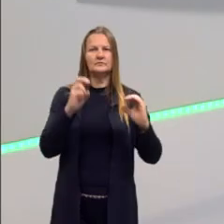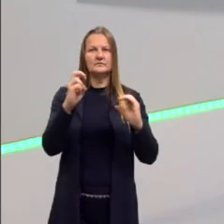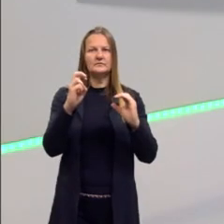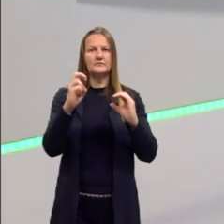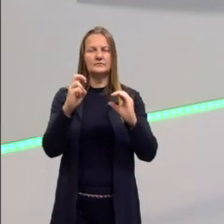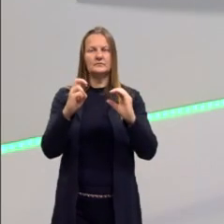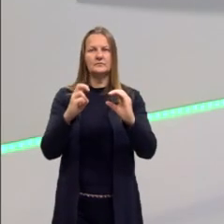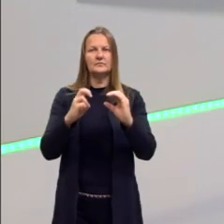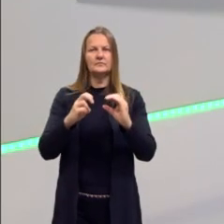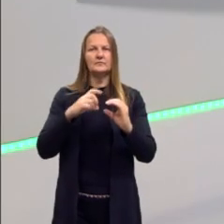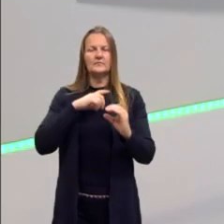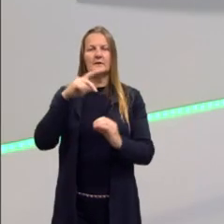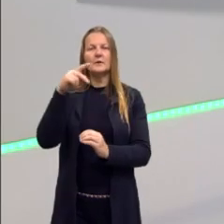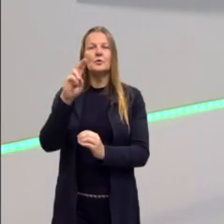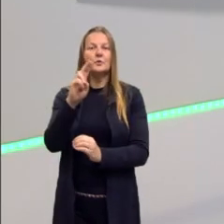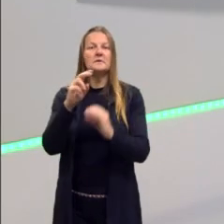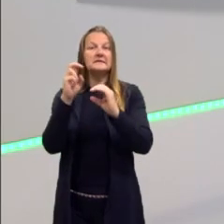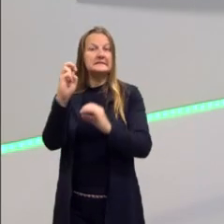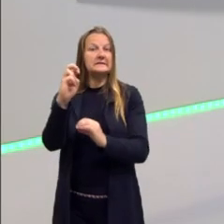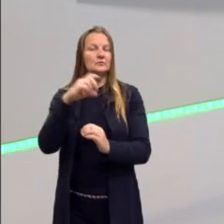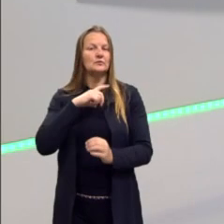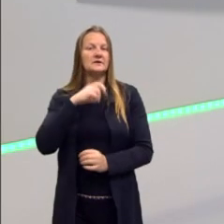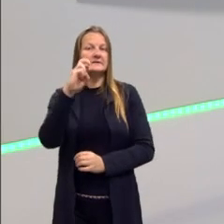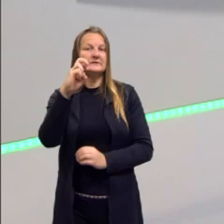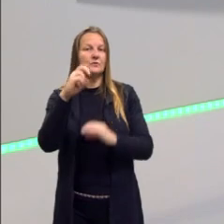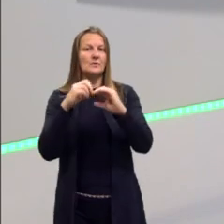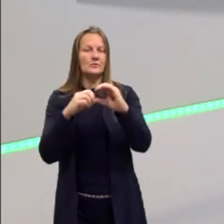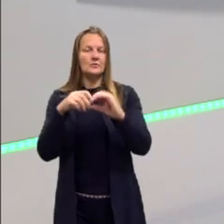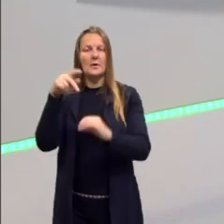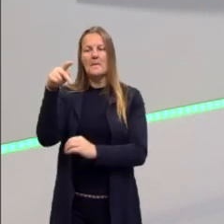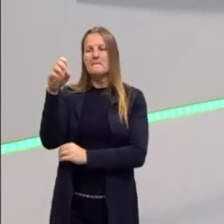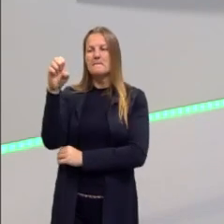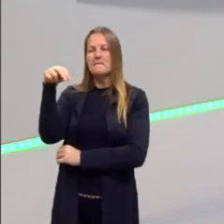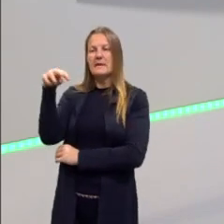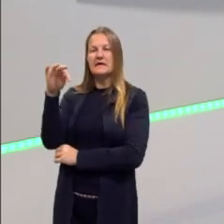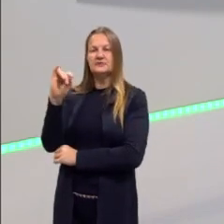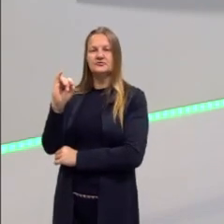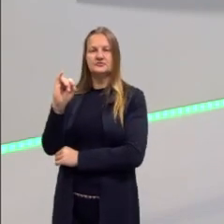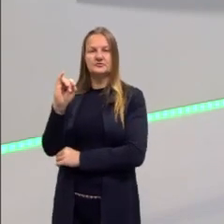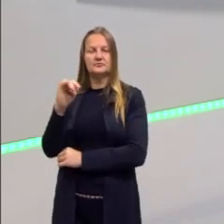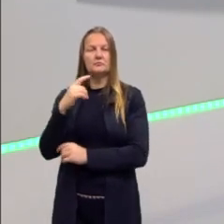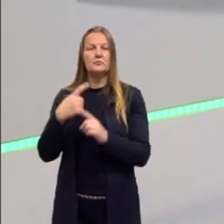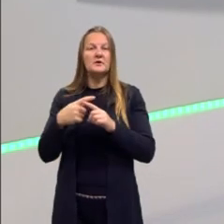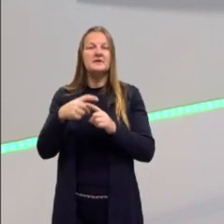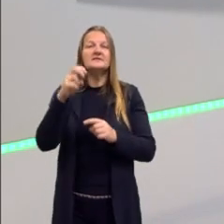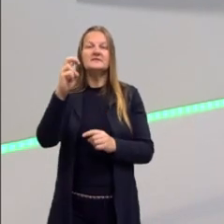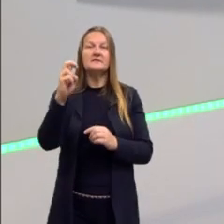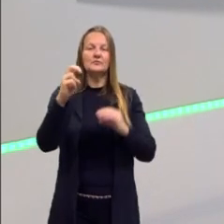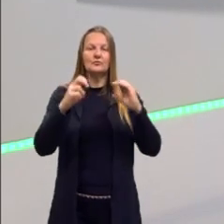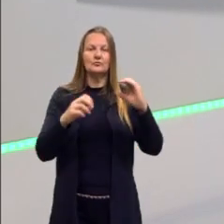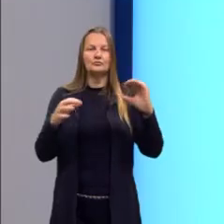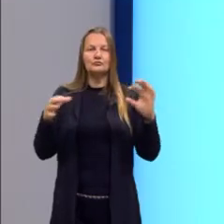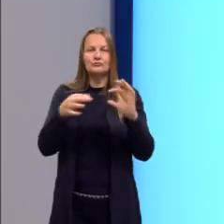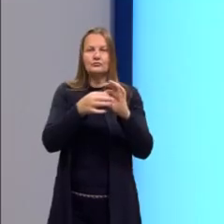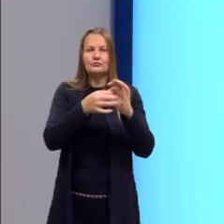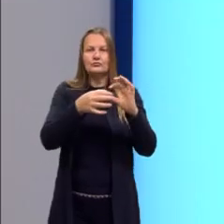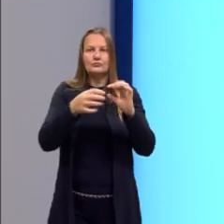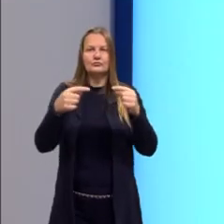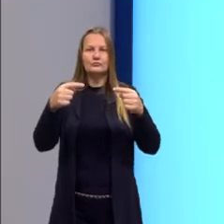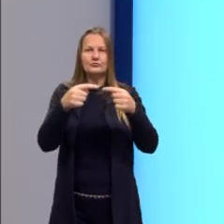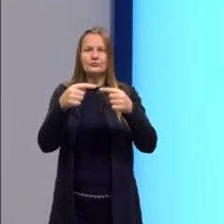é um pente lá da tabelinha de nomenclatura somente ligações simples entre os carbonos